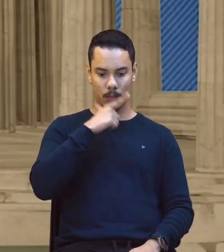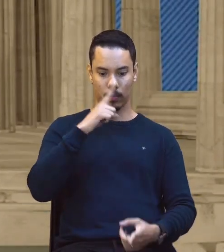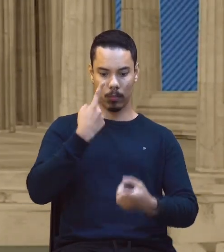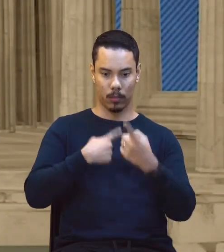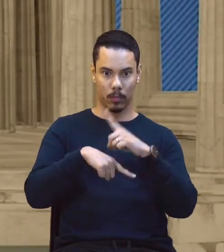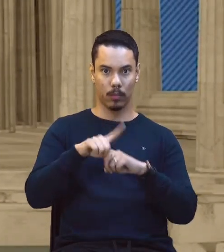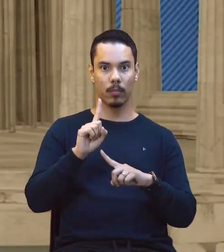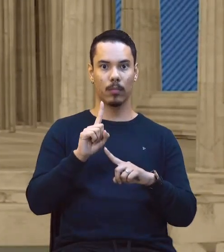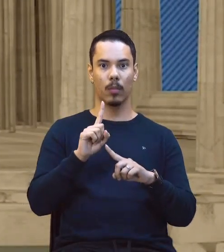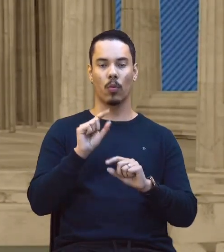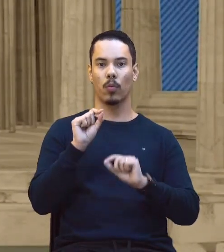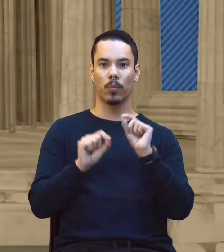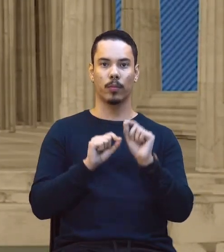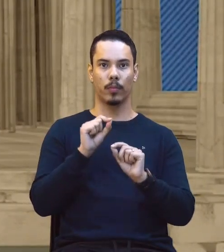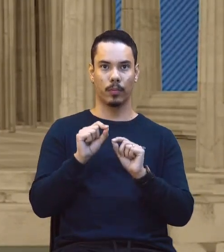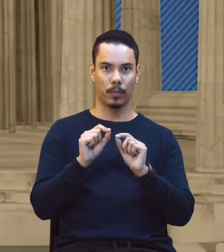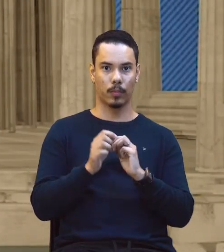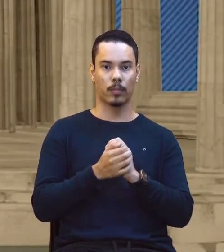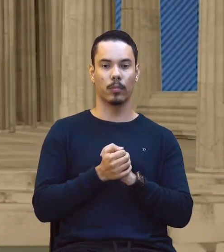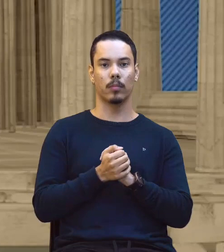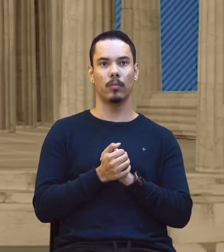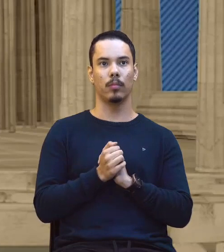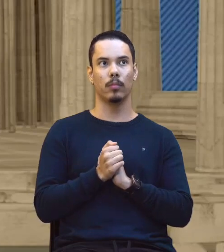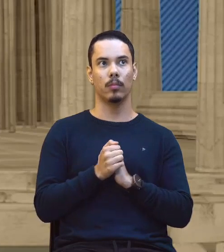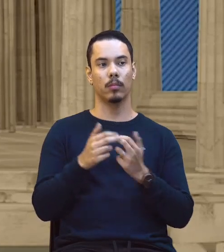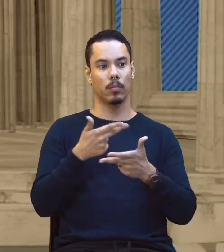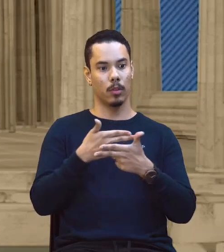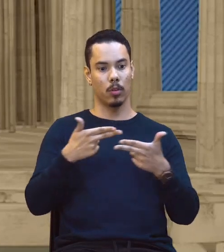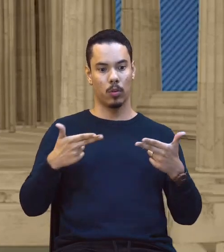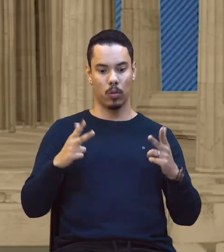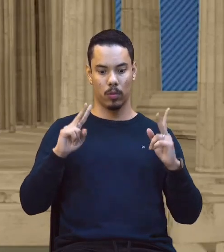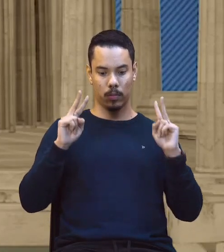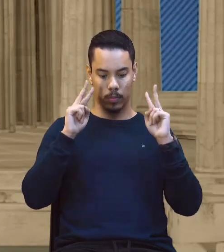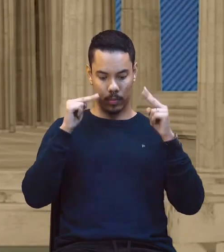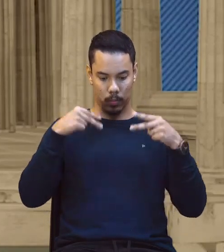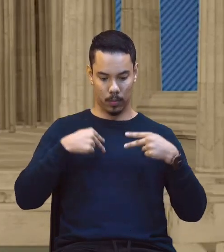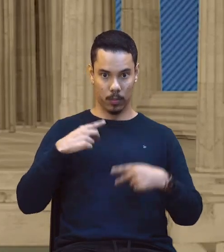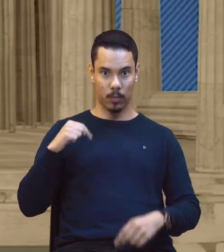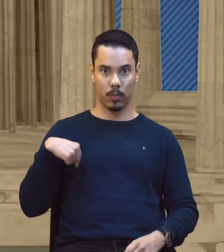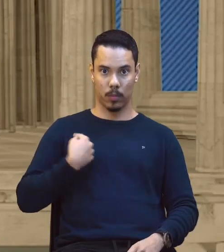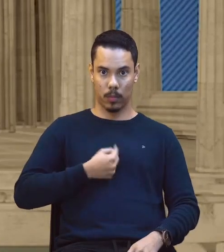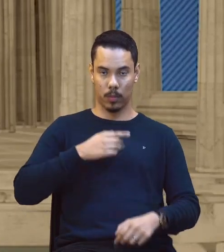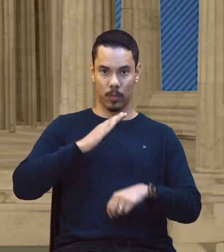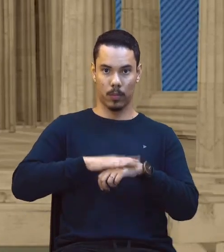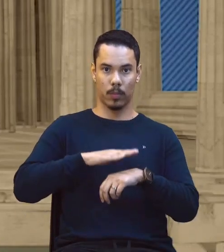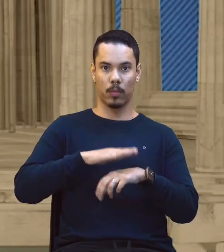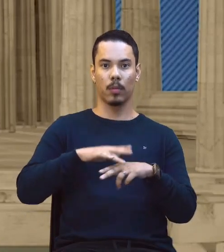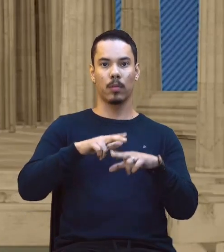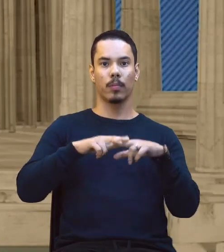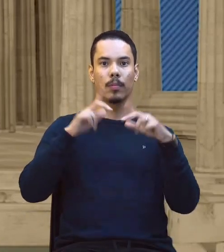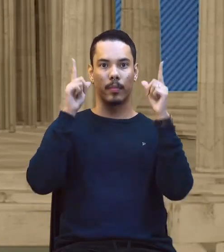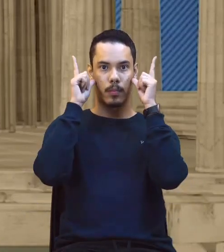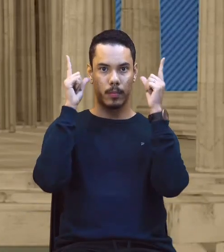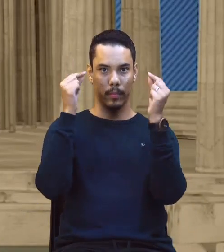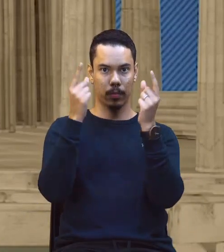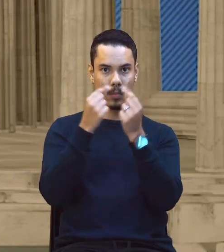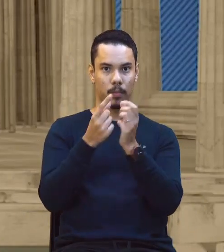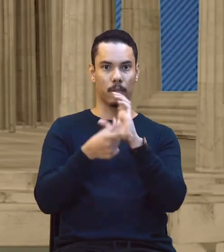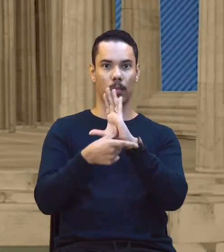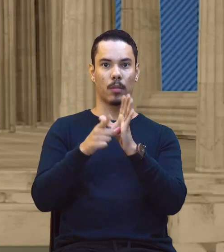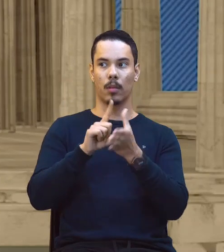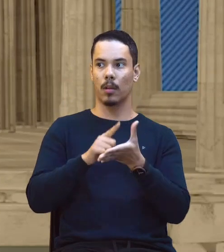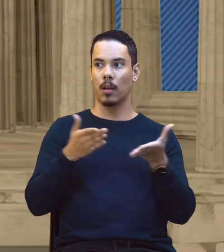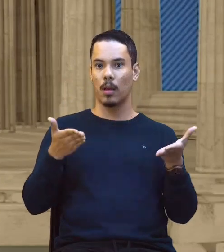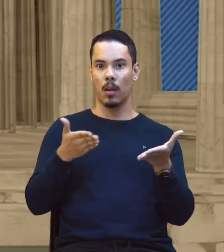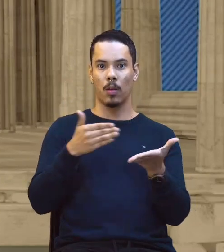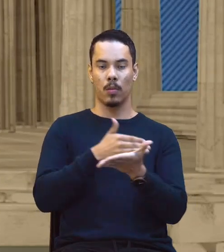não, leis voltadas para nós mesmos. Então, o pensamento dos gregos antigos, agora analisando